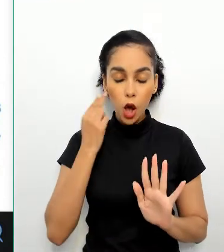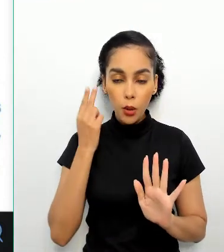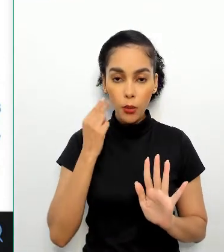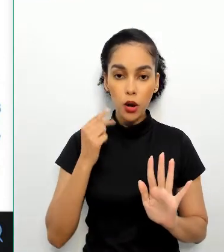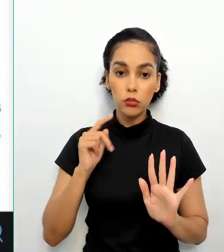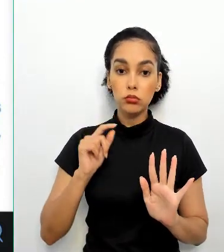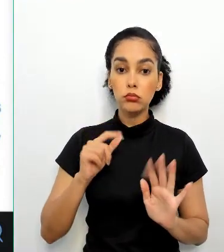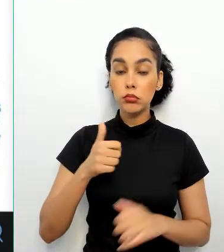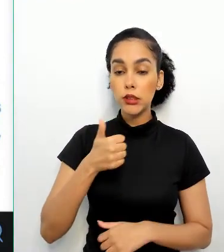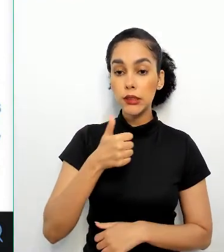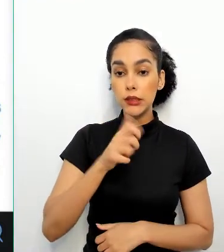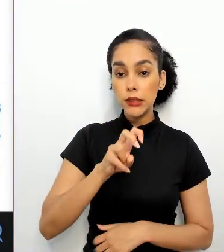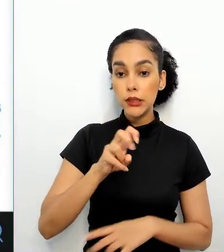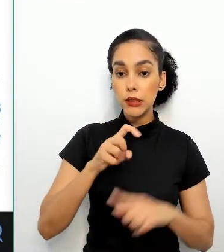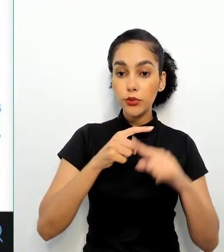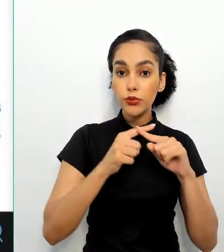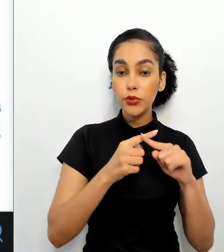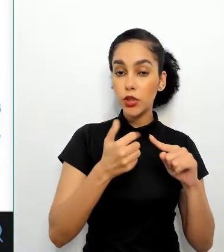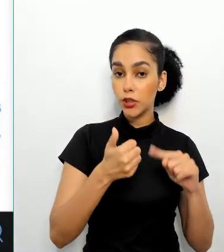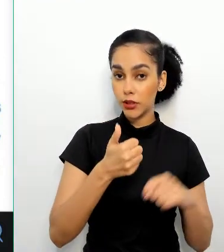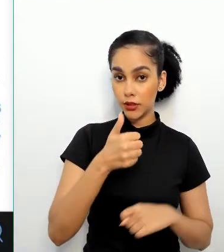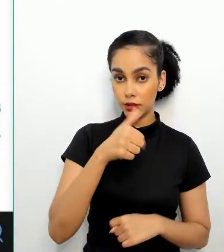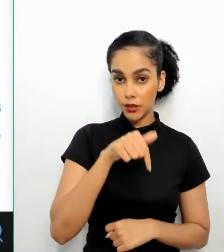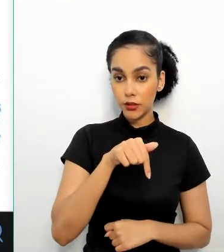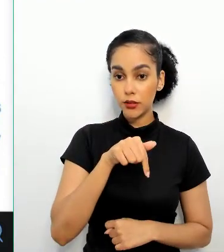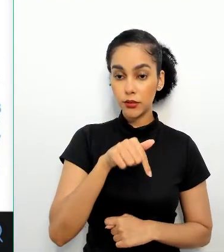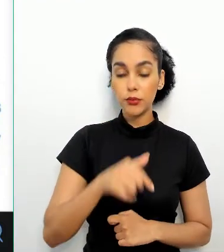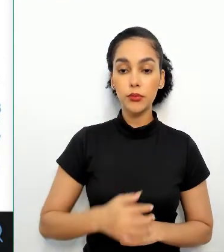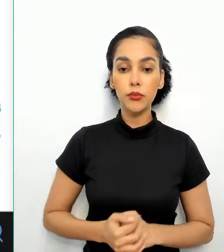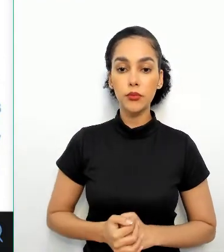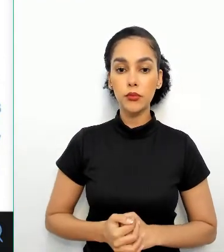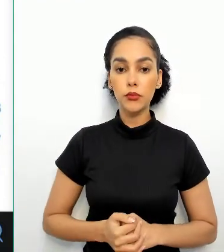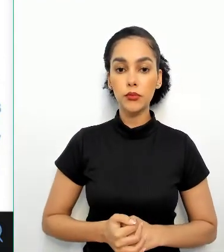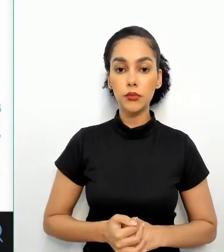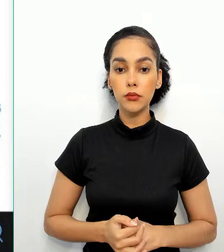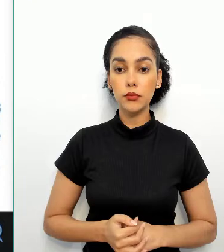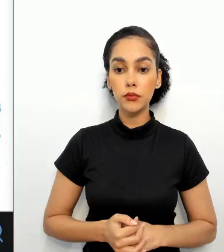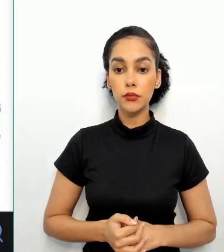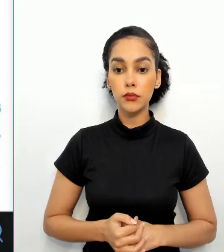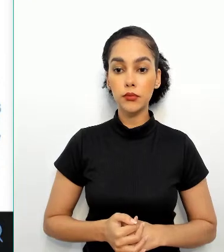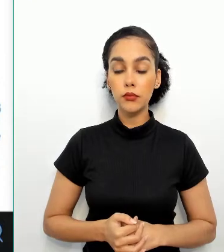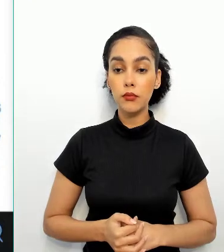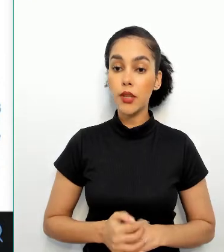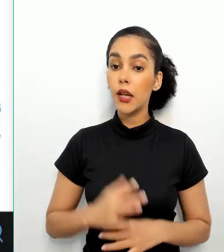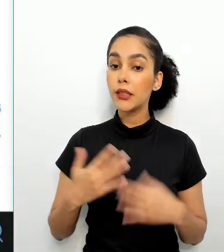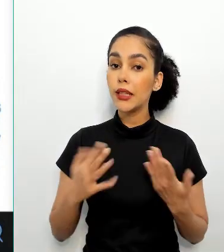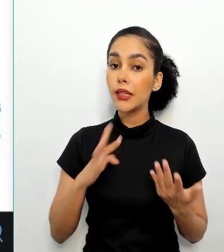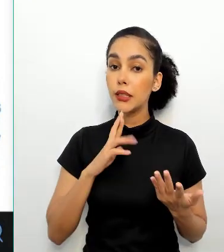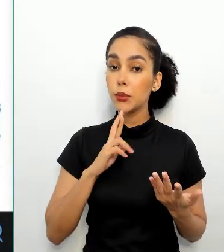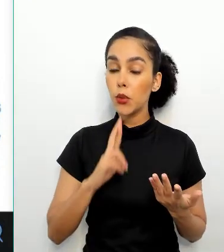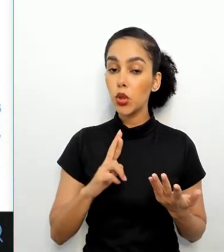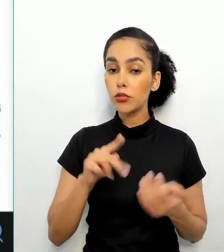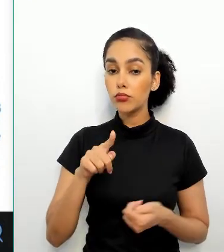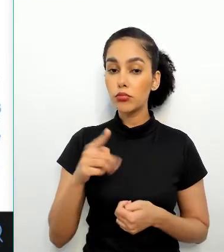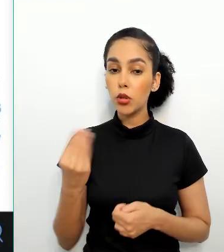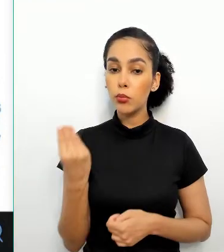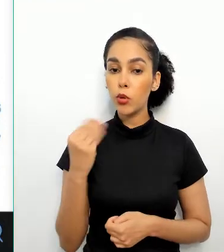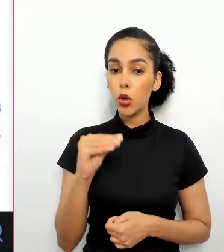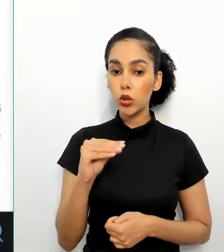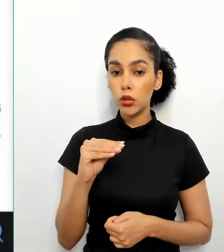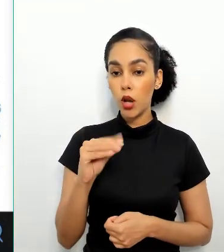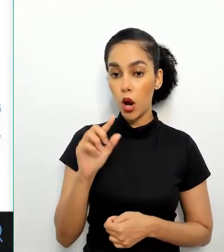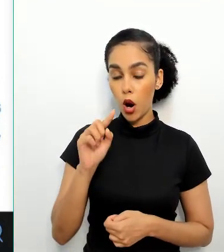multiplicação? Normal, você multiplica 15 vezes 17. 15 vezes 17. E